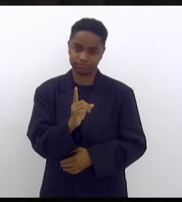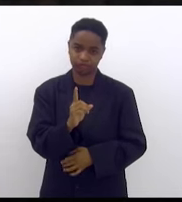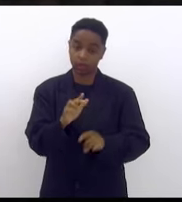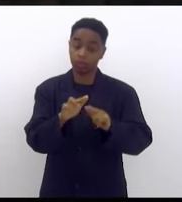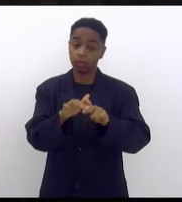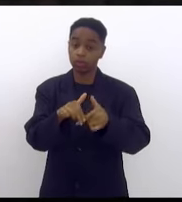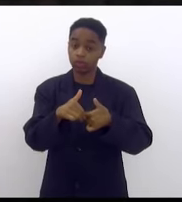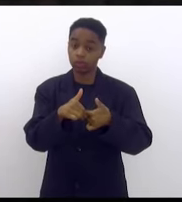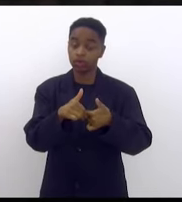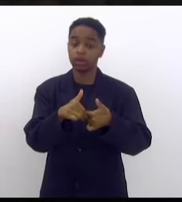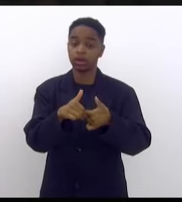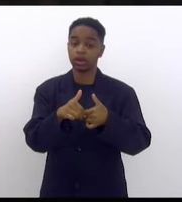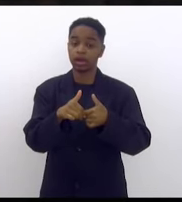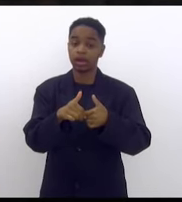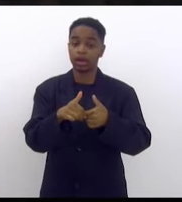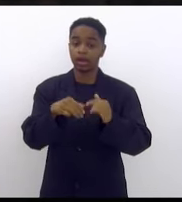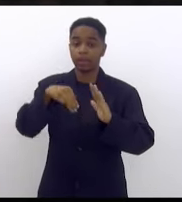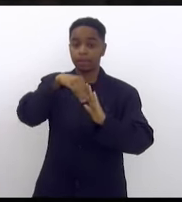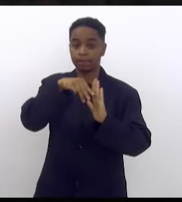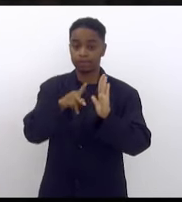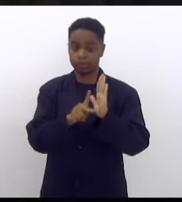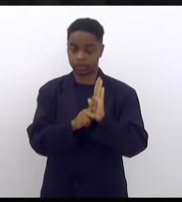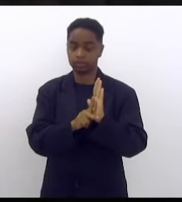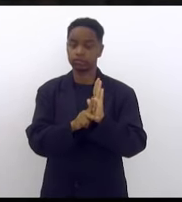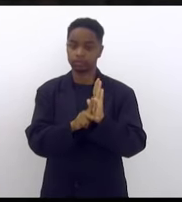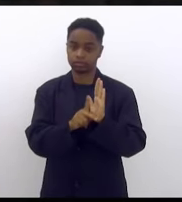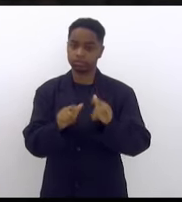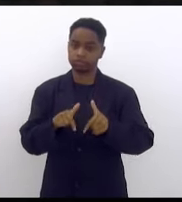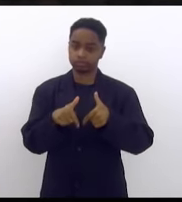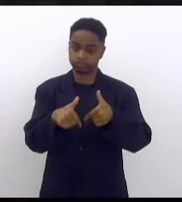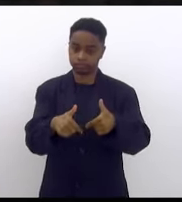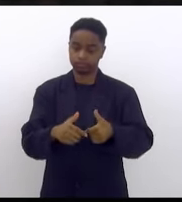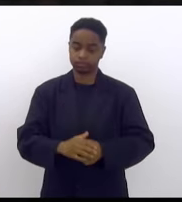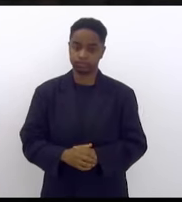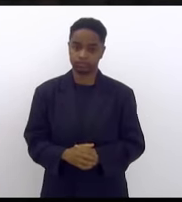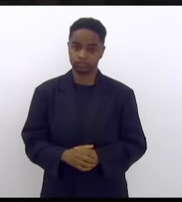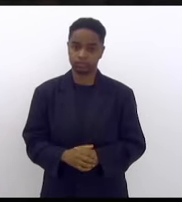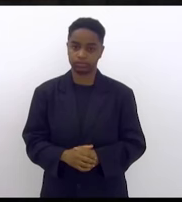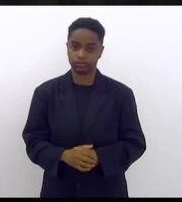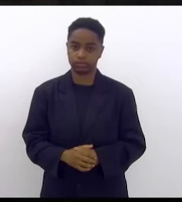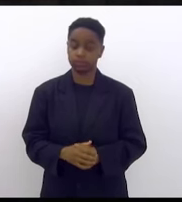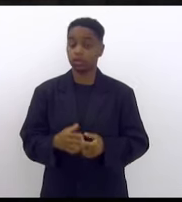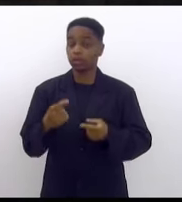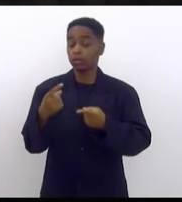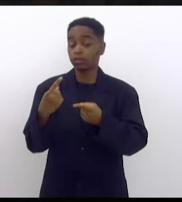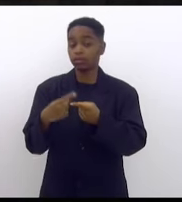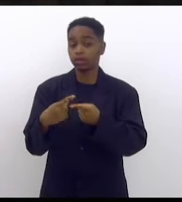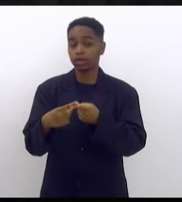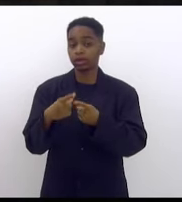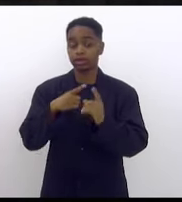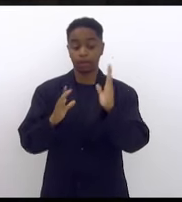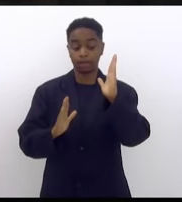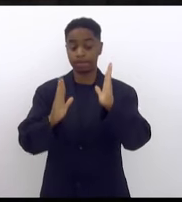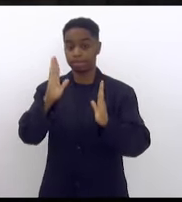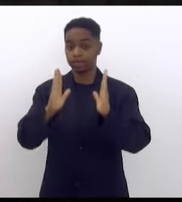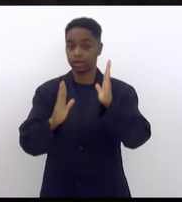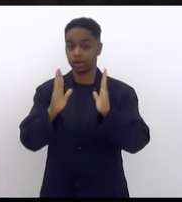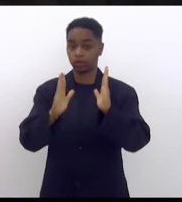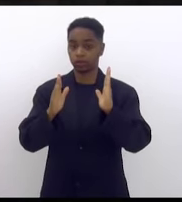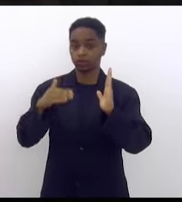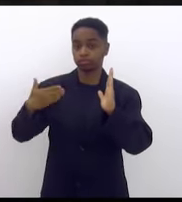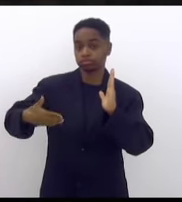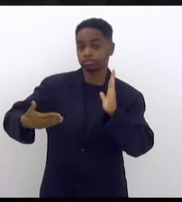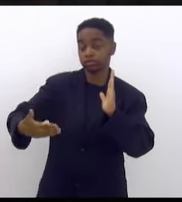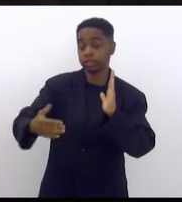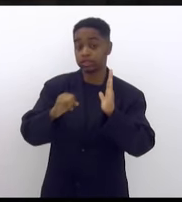O fez através de medida provisória, porque fica em vigência por um determinado período. Se